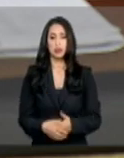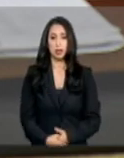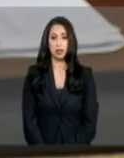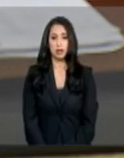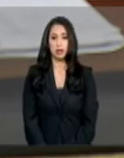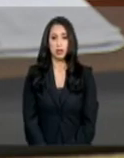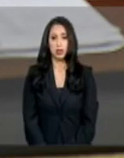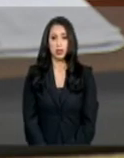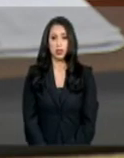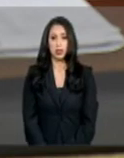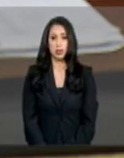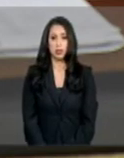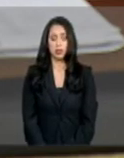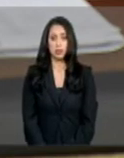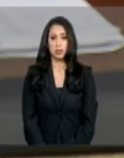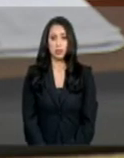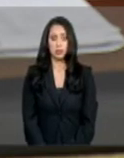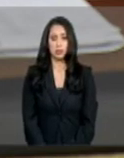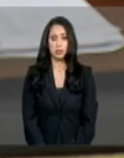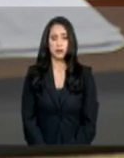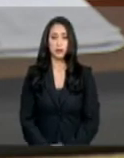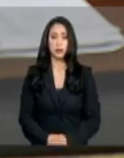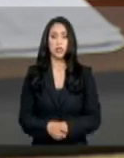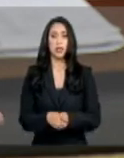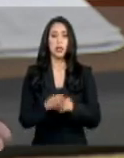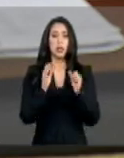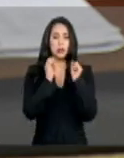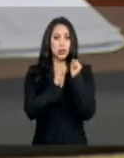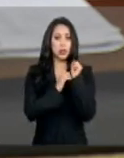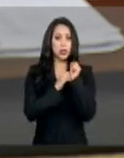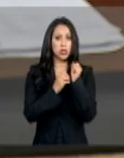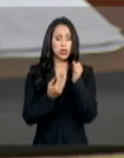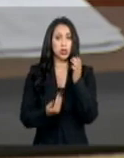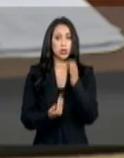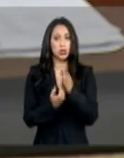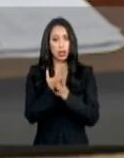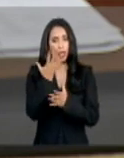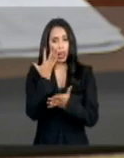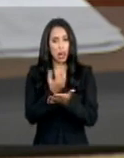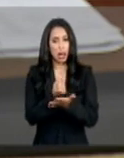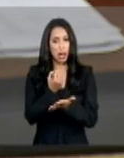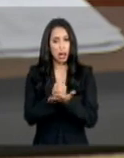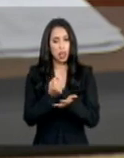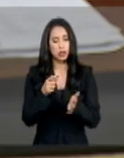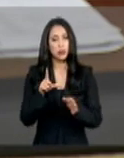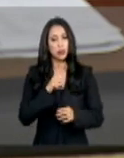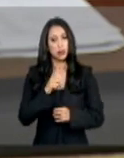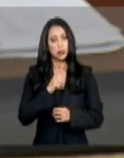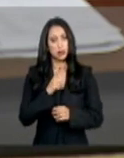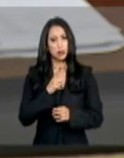que eu sigilo de dados e também houve aqui que